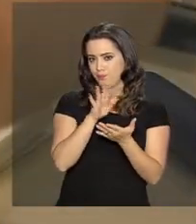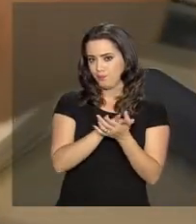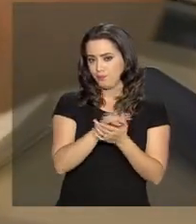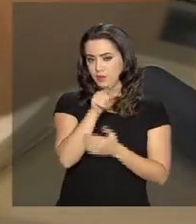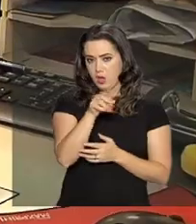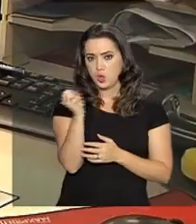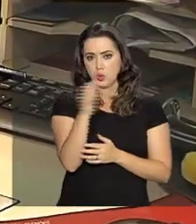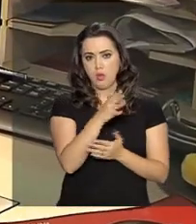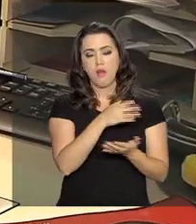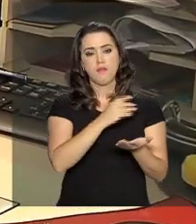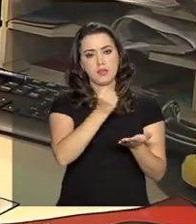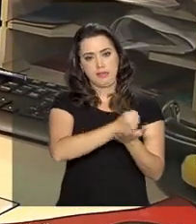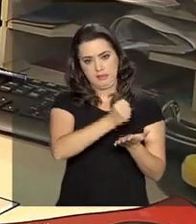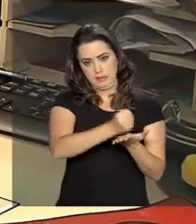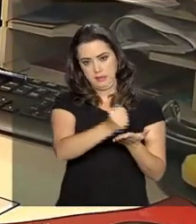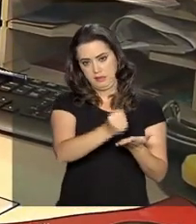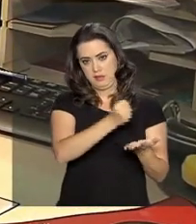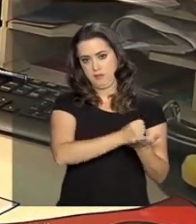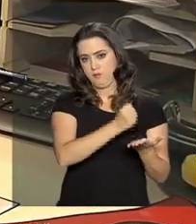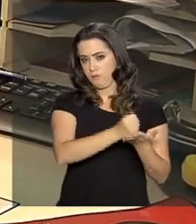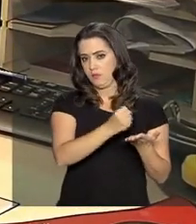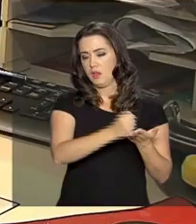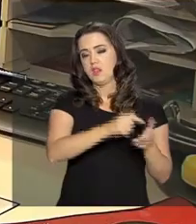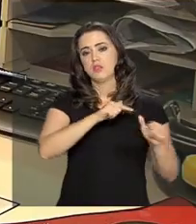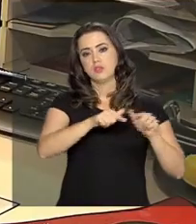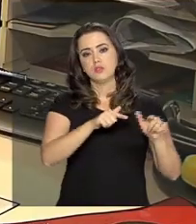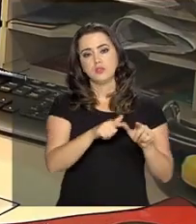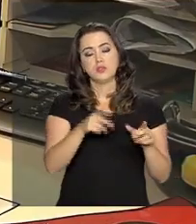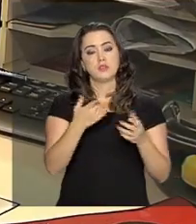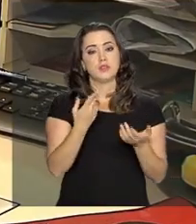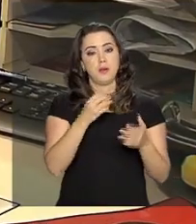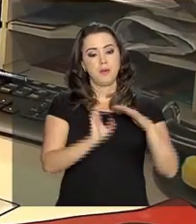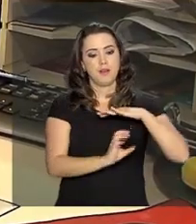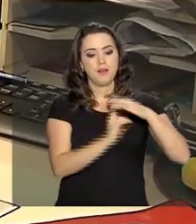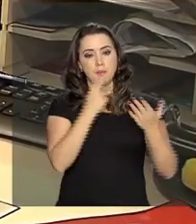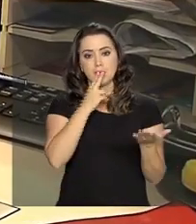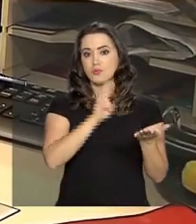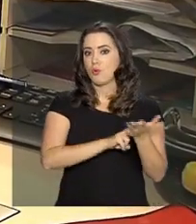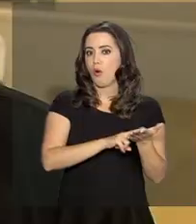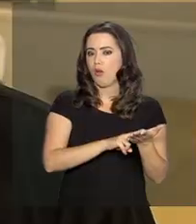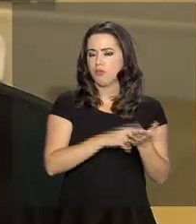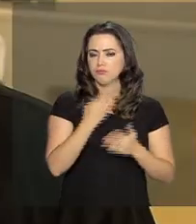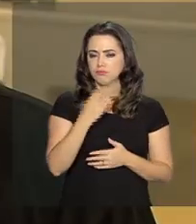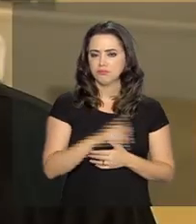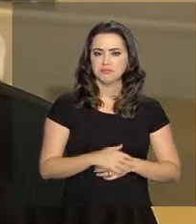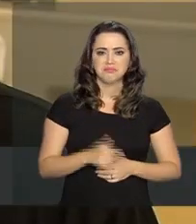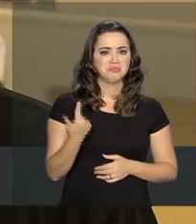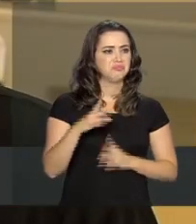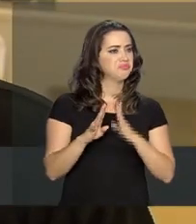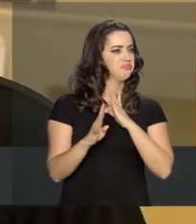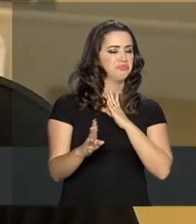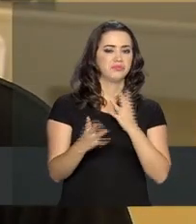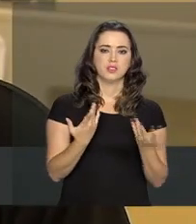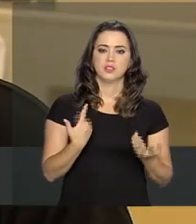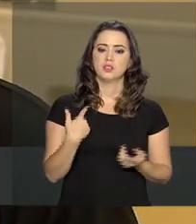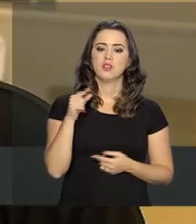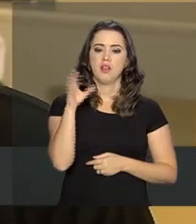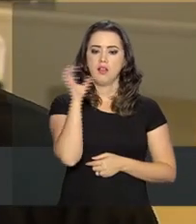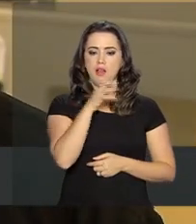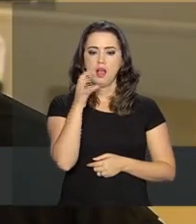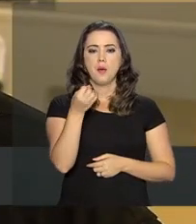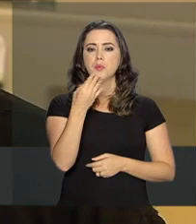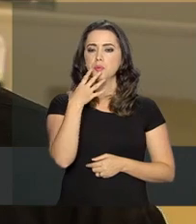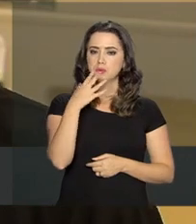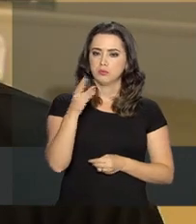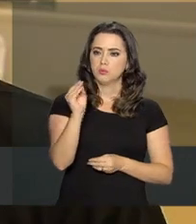trabalho nessa agência dos Correios, na cidade de São Bernardo do Campo, no ABC Paulista. Sem fila, que ela foi atendida muito bem